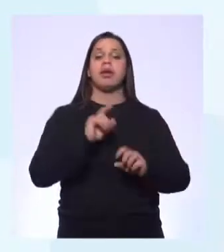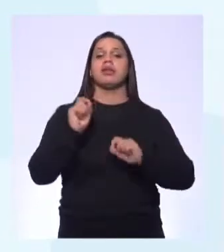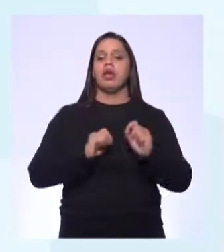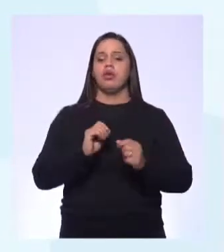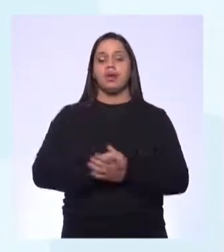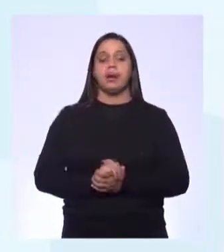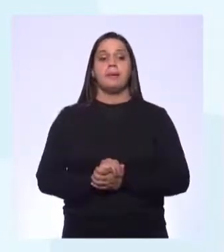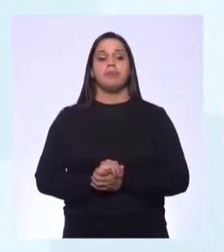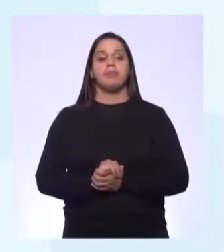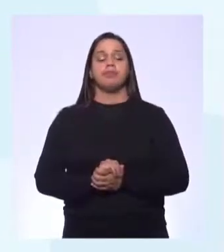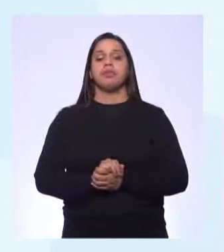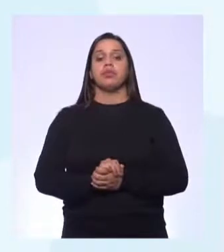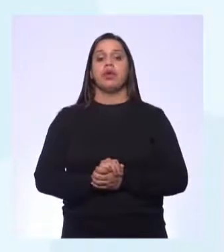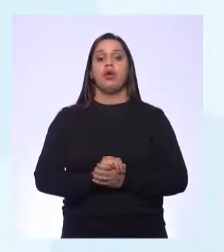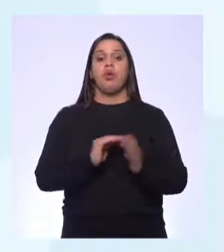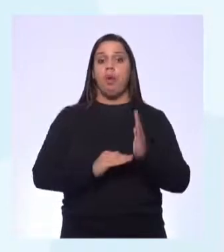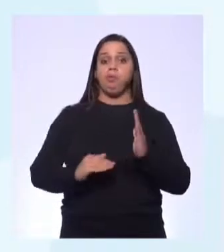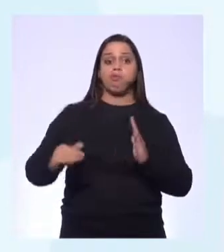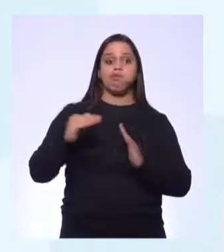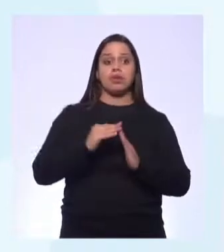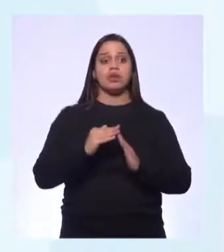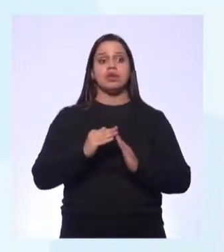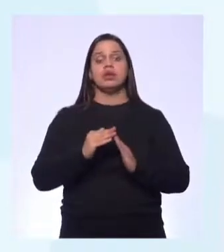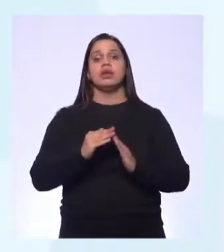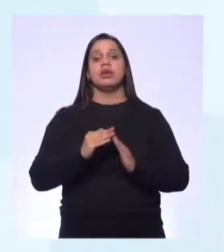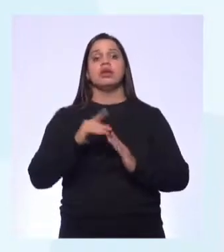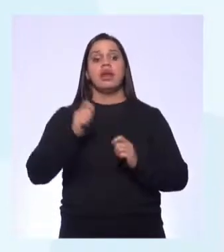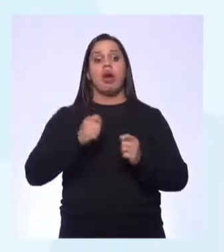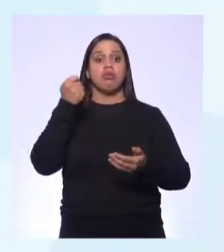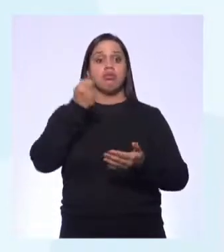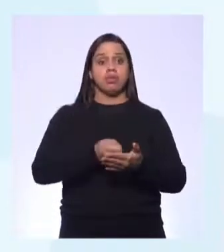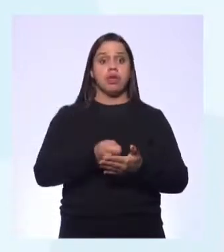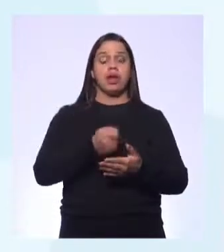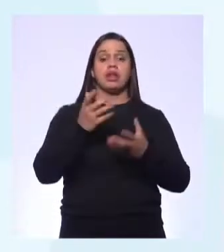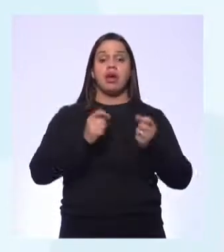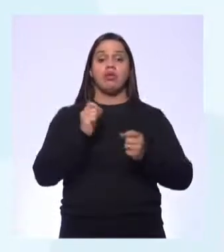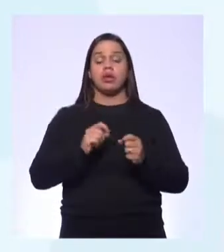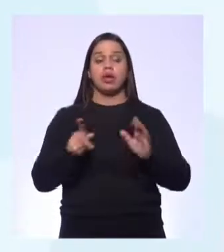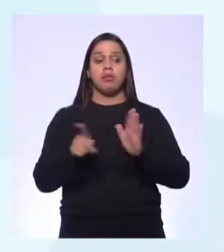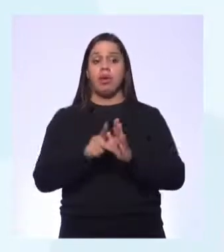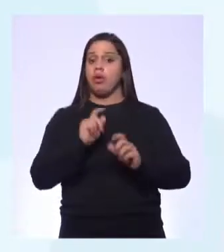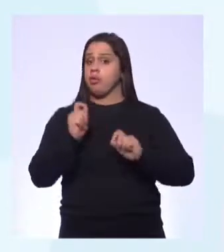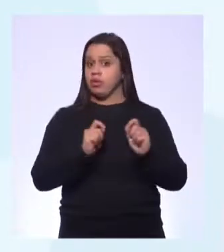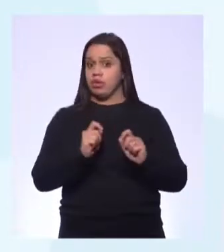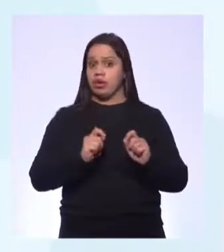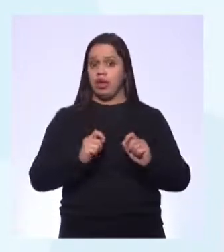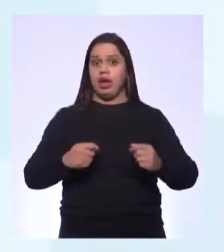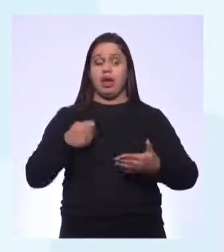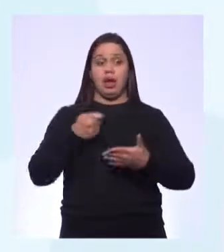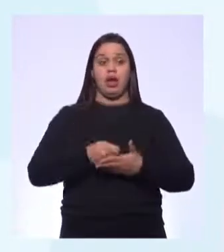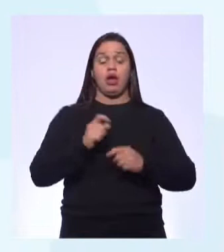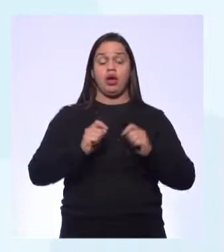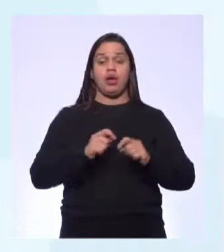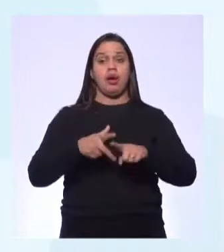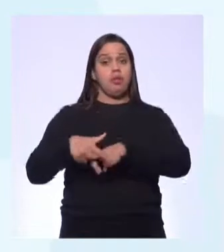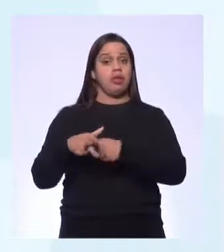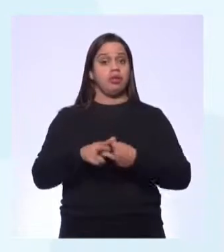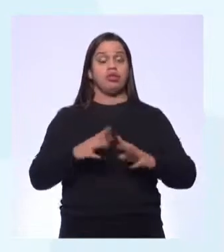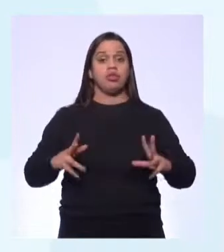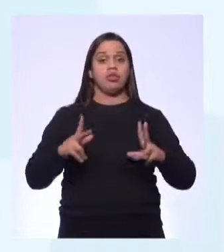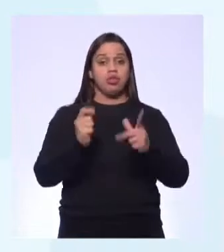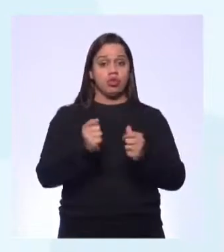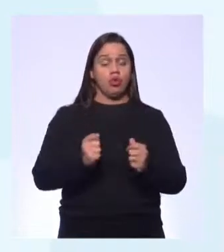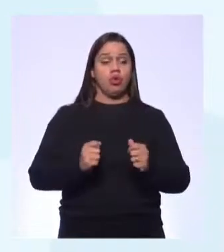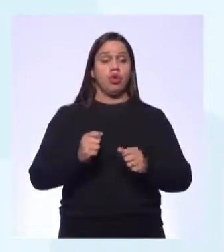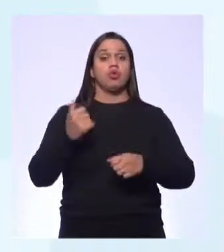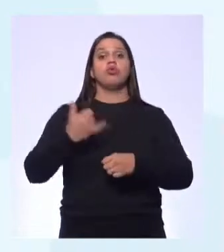querem uma monarquia absoluta, centralizada. Eles querem a manutenção dos privilégios econômicos e sociais deles,